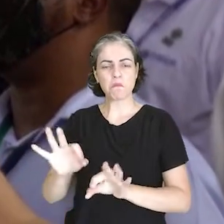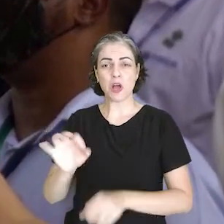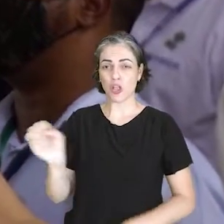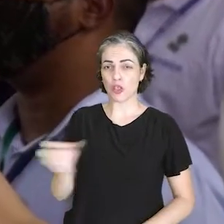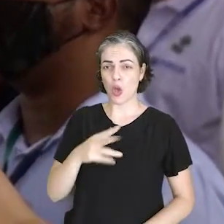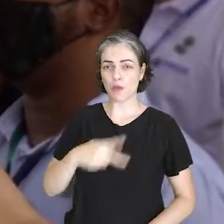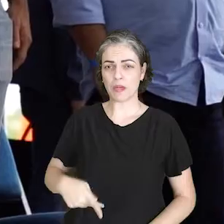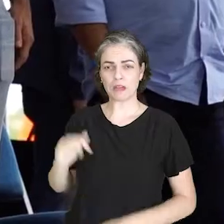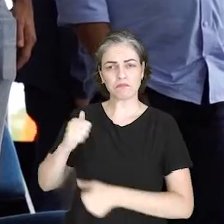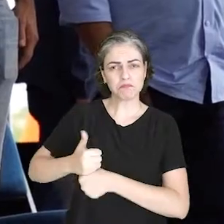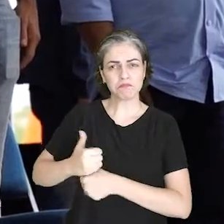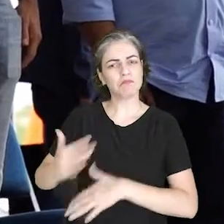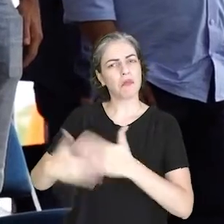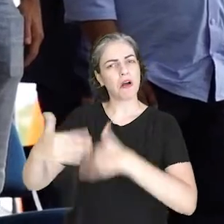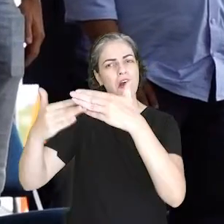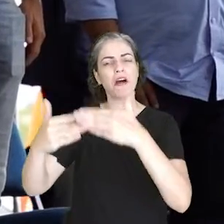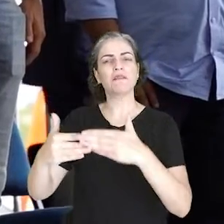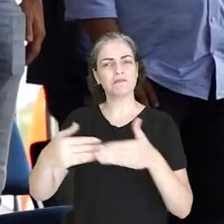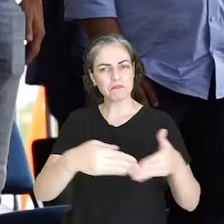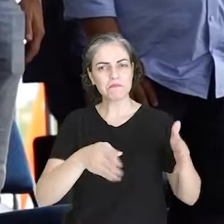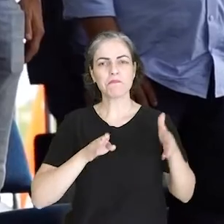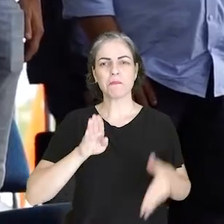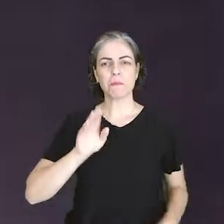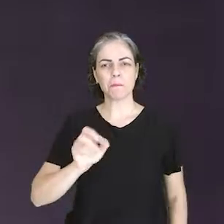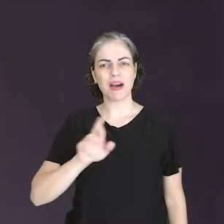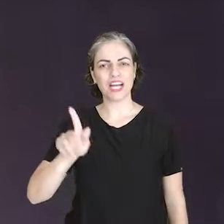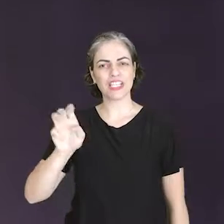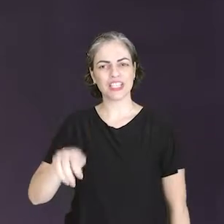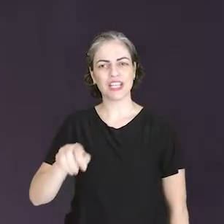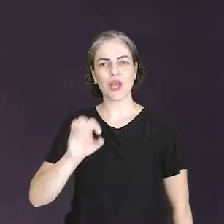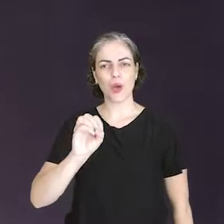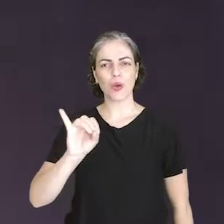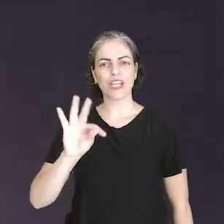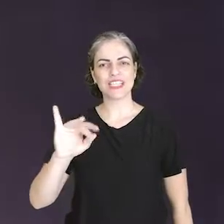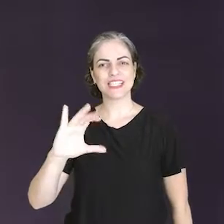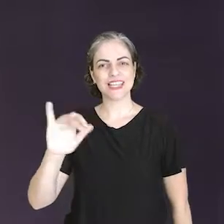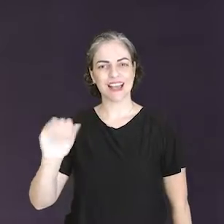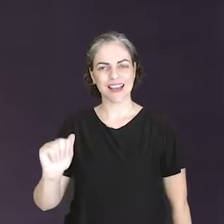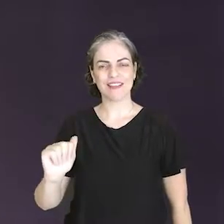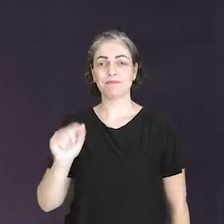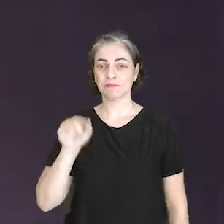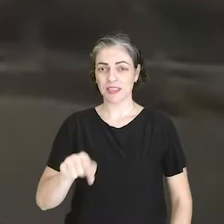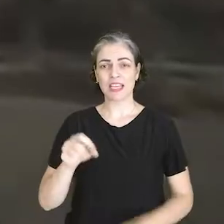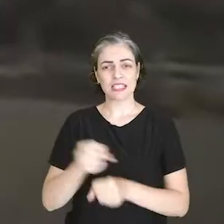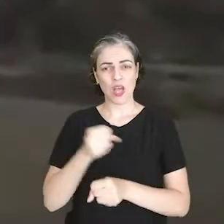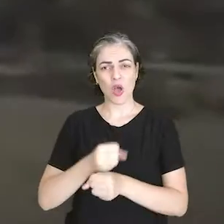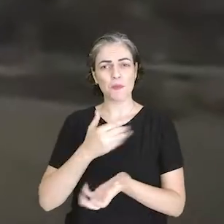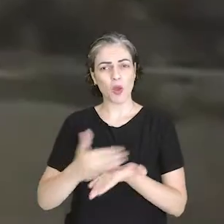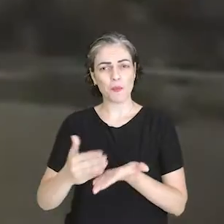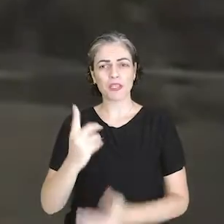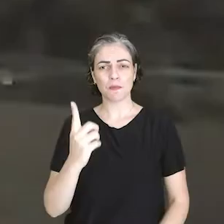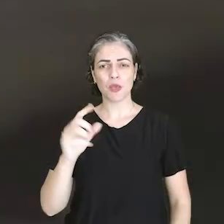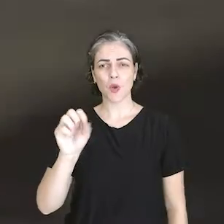presidente tomou conta do Brasil, investiu com força aí na barragem Oiticica. Essa obra se inicia, vejam bem, em